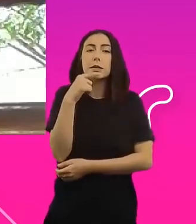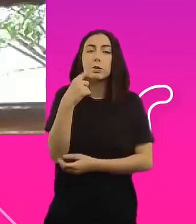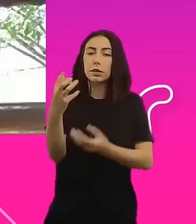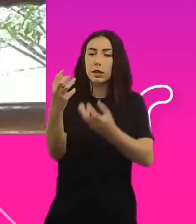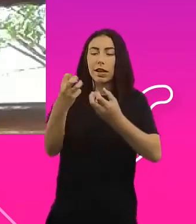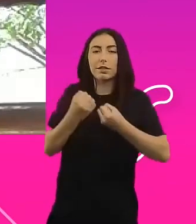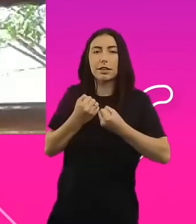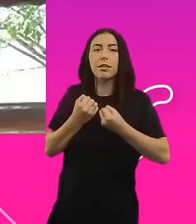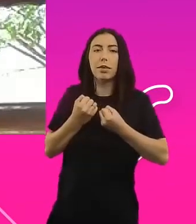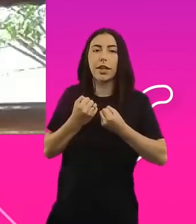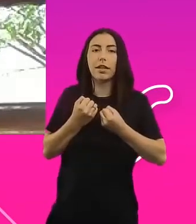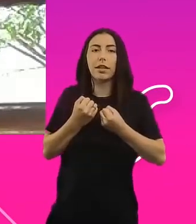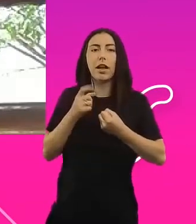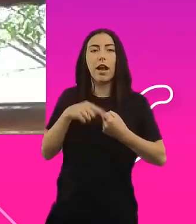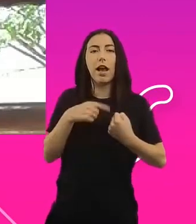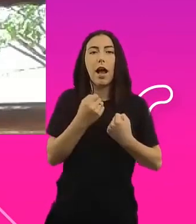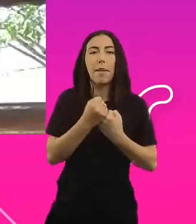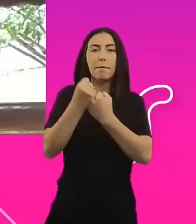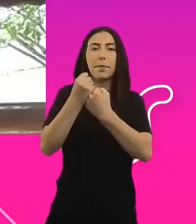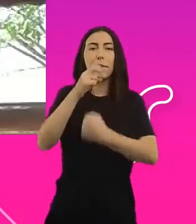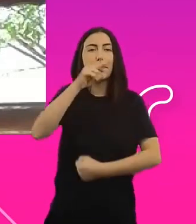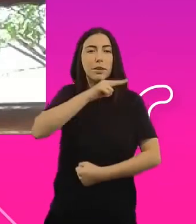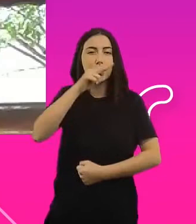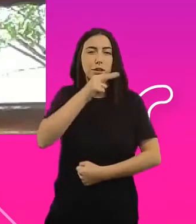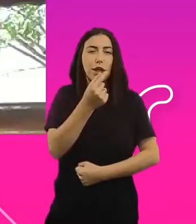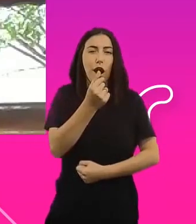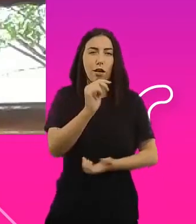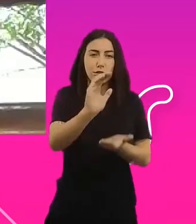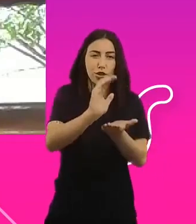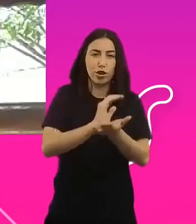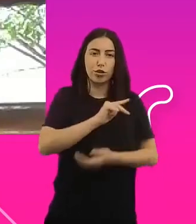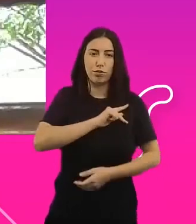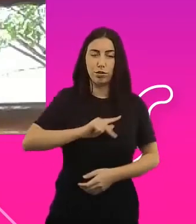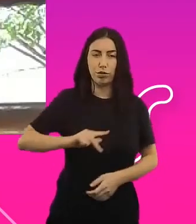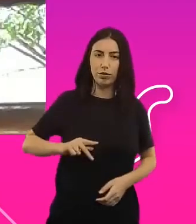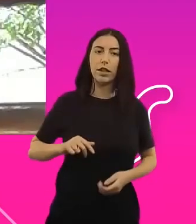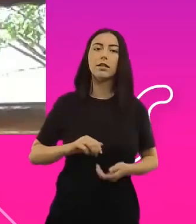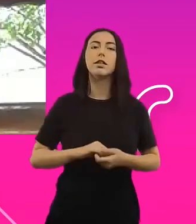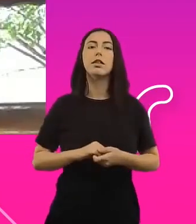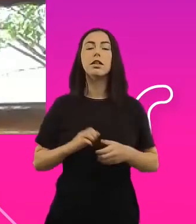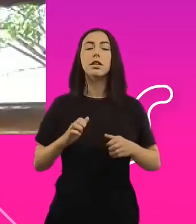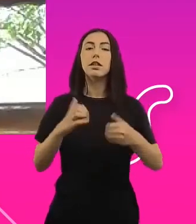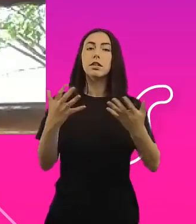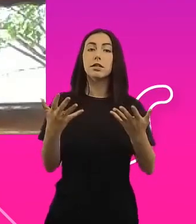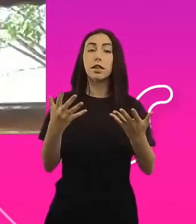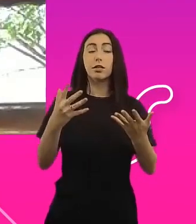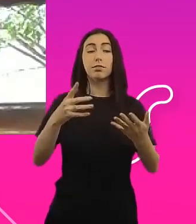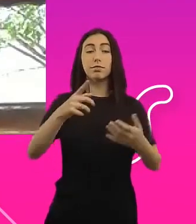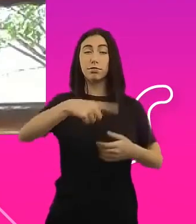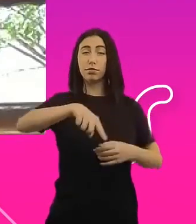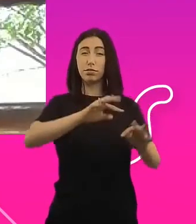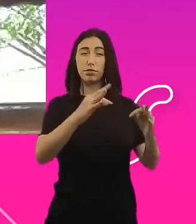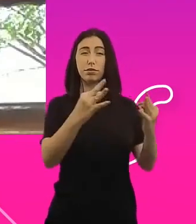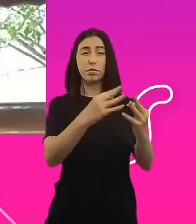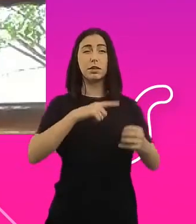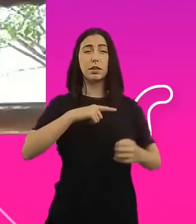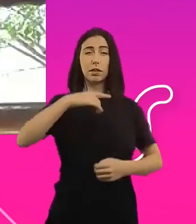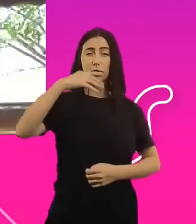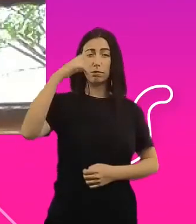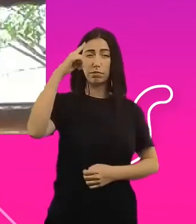vivendo uma situação muito, muito complicada, né. Então, a gente enxerga no banco